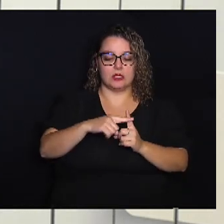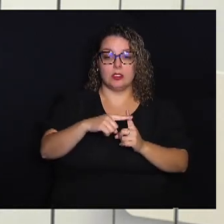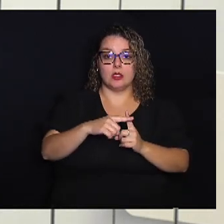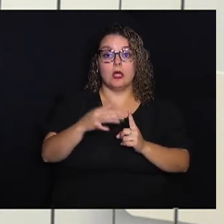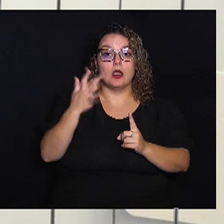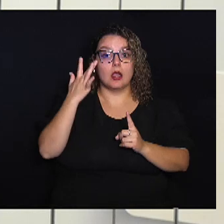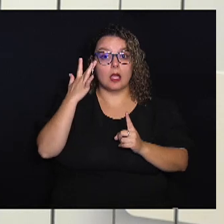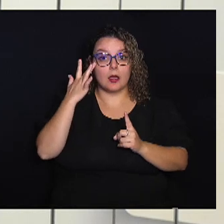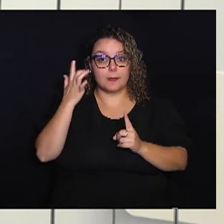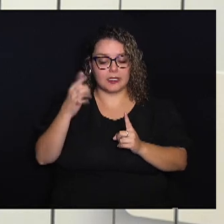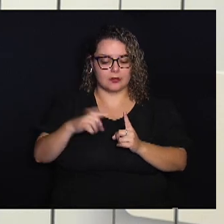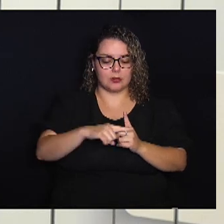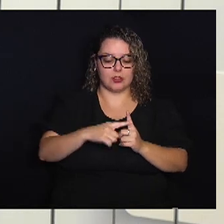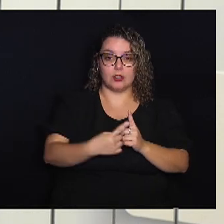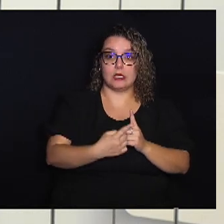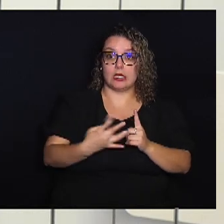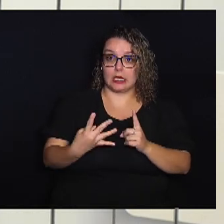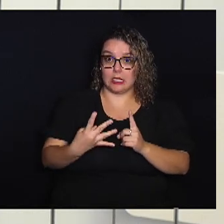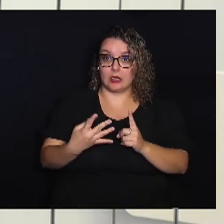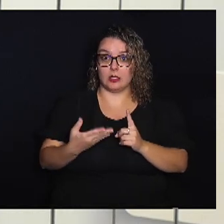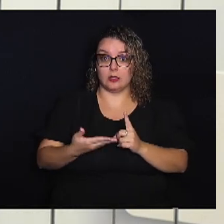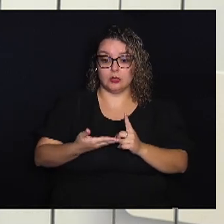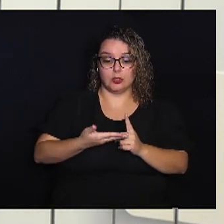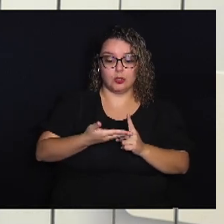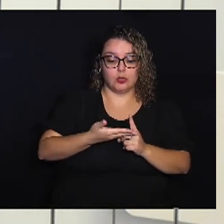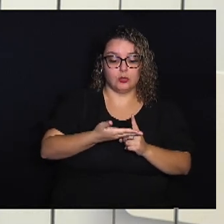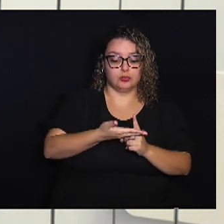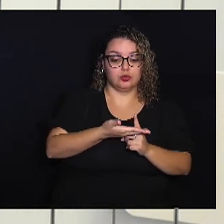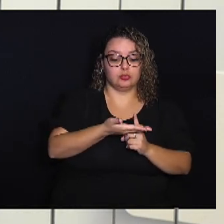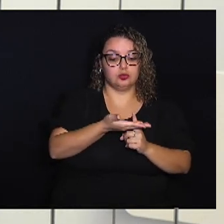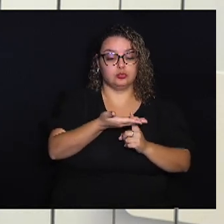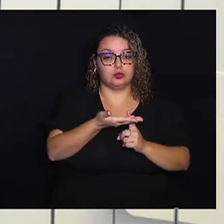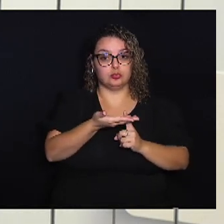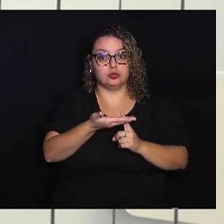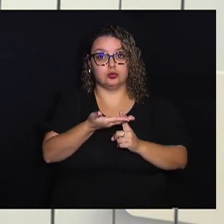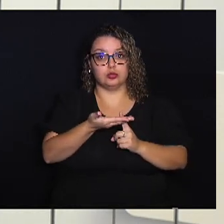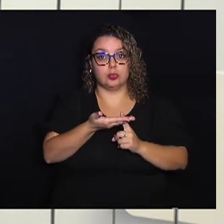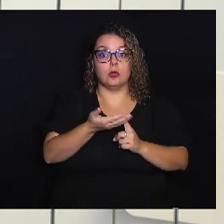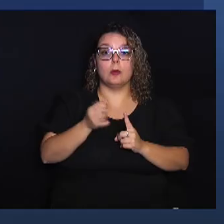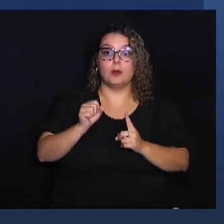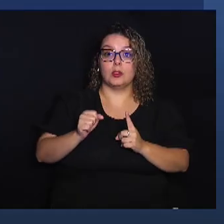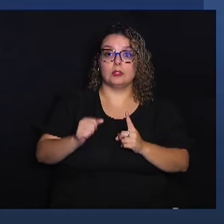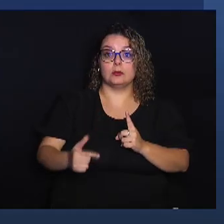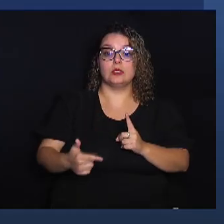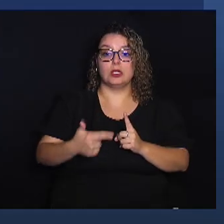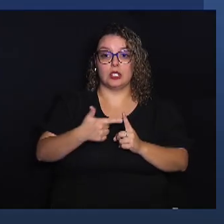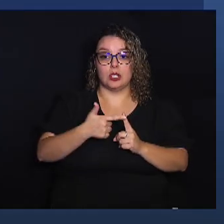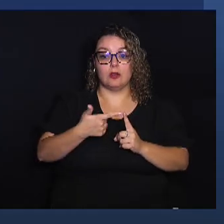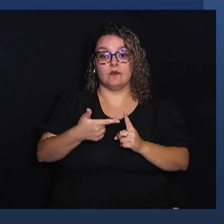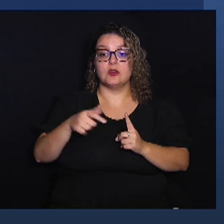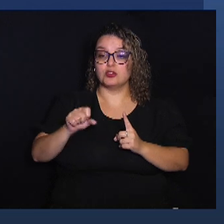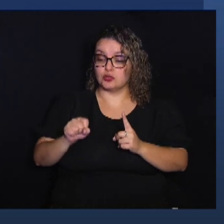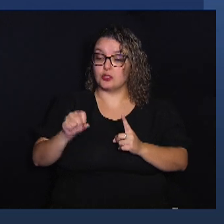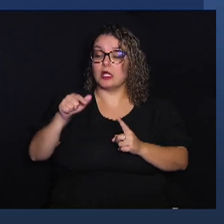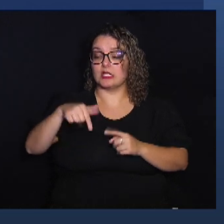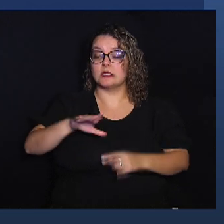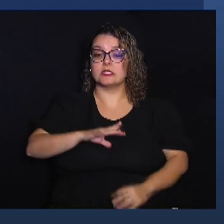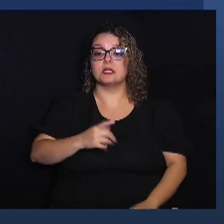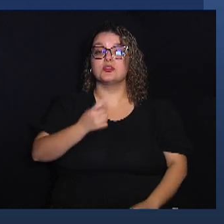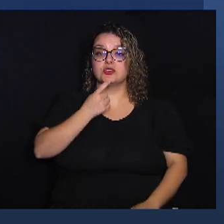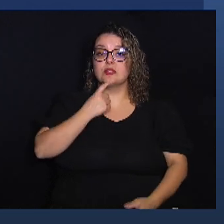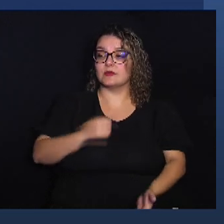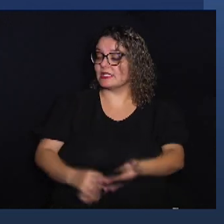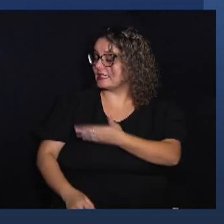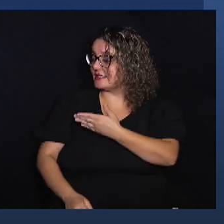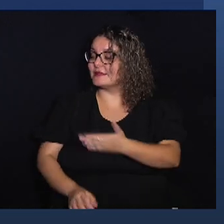teremos mínima de 14 graus. Ao longo do dia a temperatura sobe, podendo chegar aos 28 graus aqui na cidade